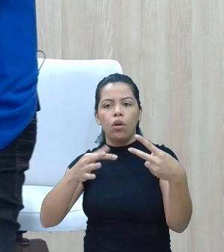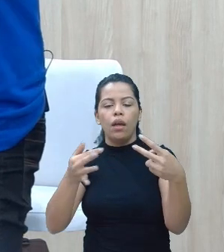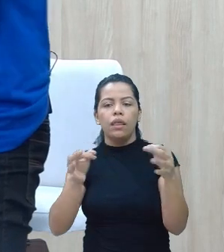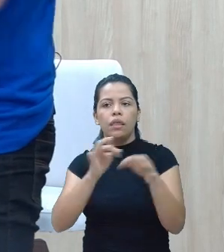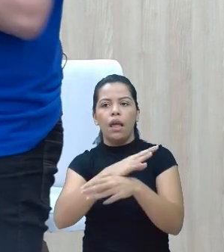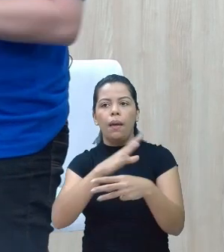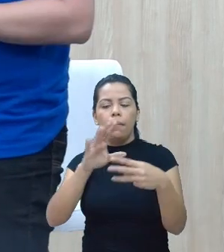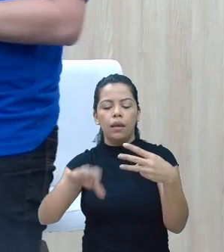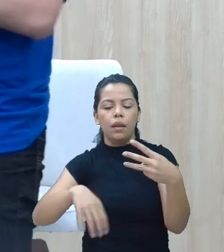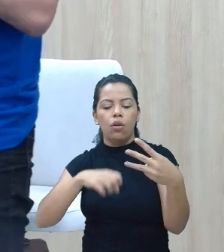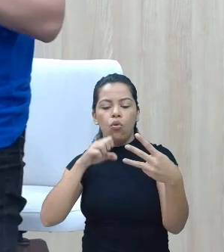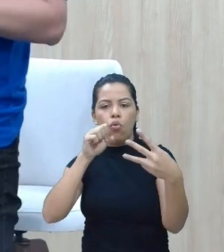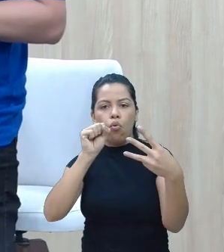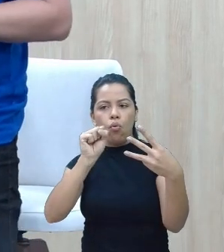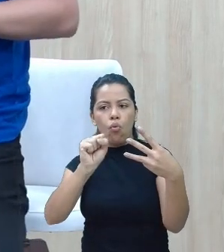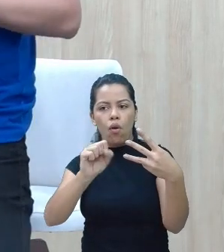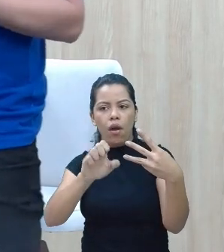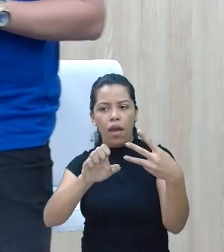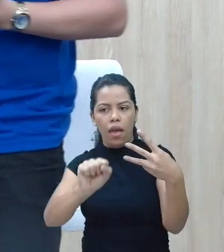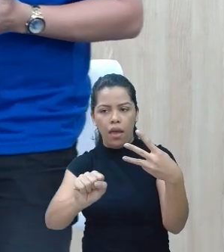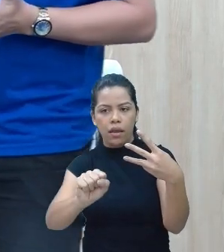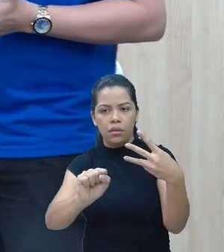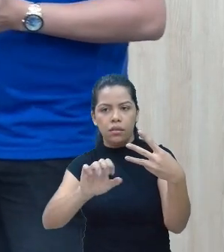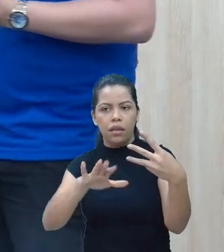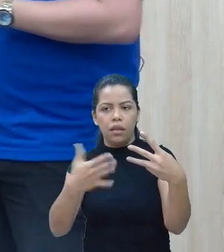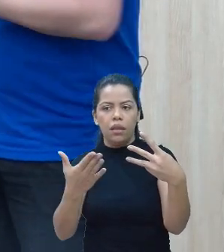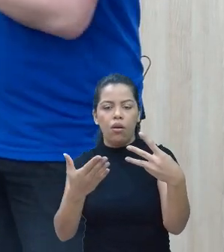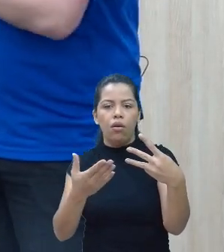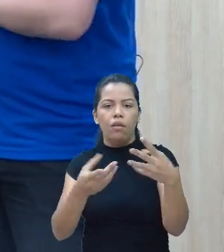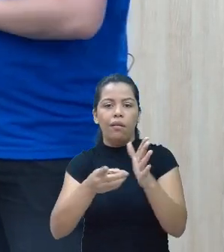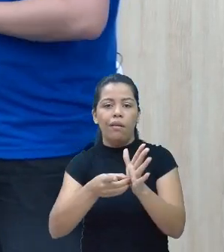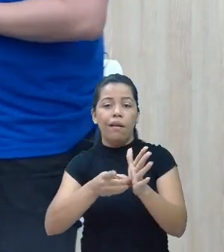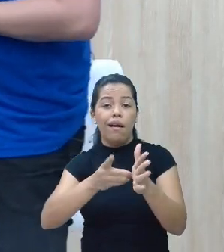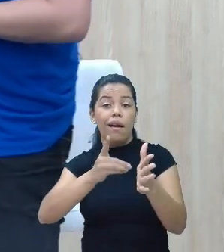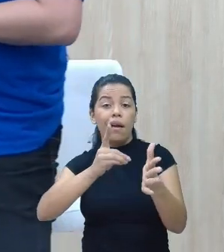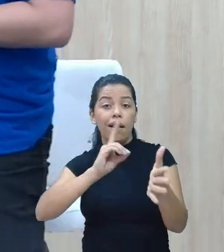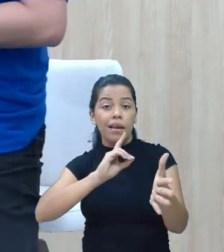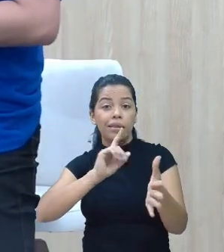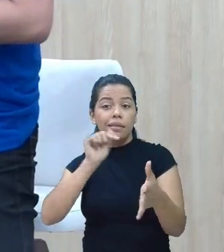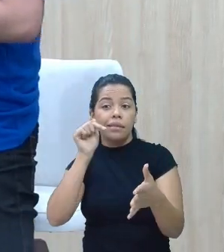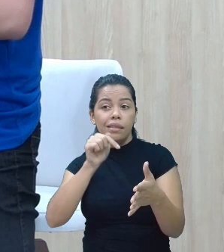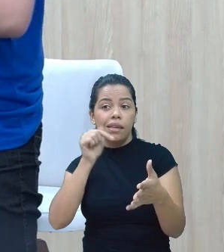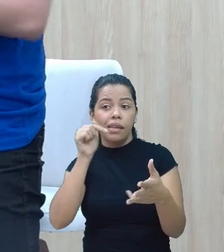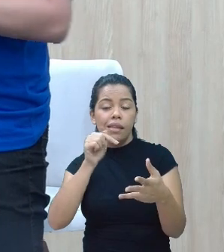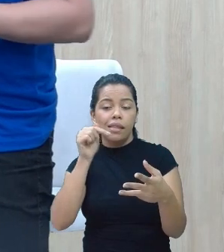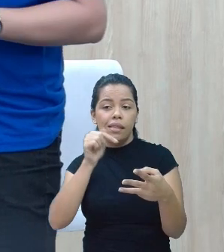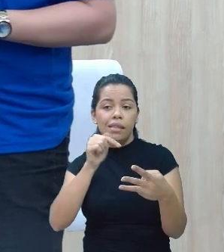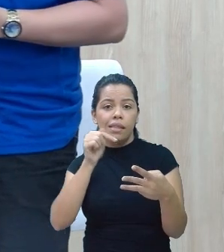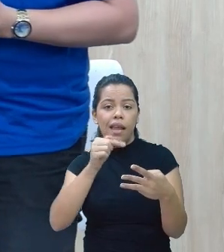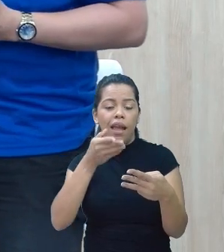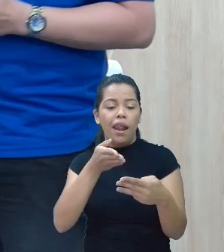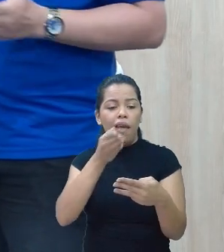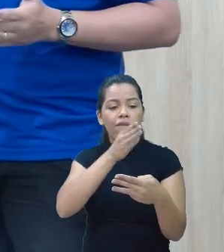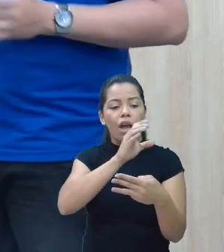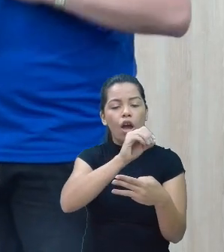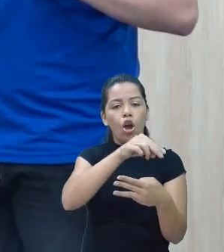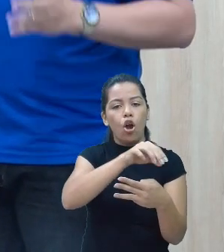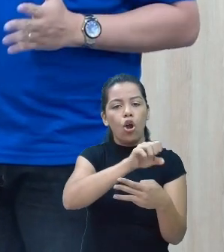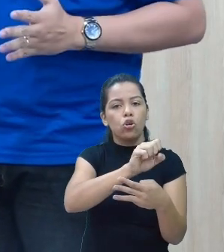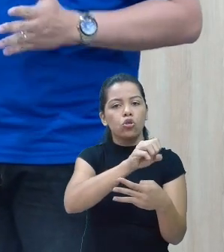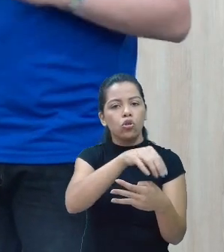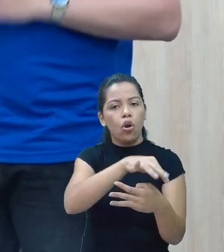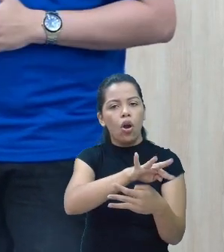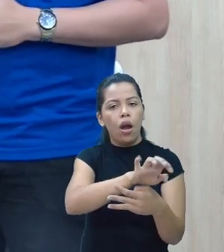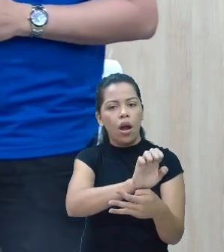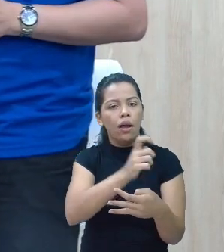é antecedido, antes dele vem uma vogal. E de tomato, o O de tomato, antes dele vem uma consoante. Se vier vogal, só bota